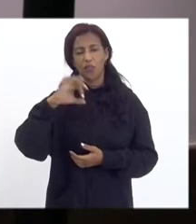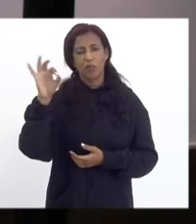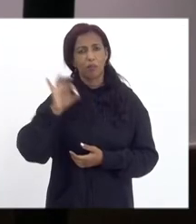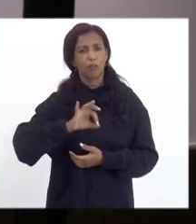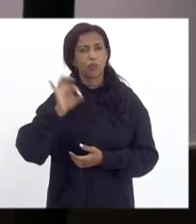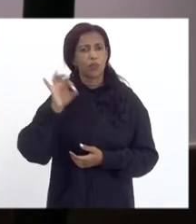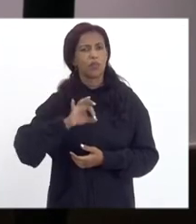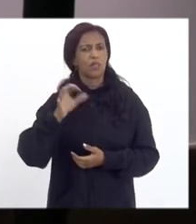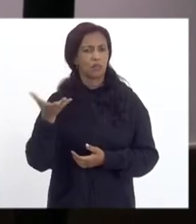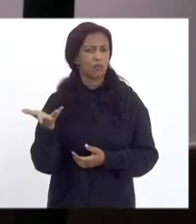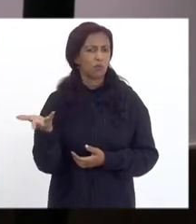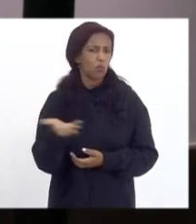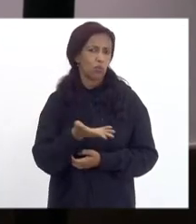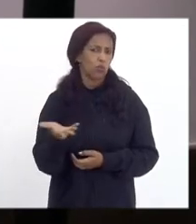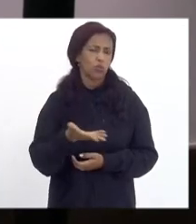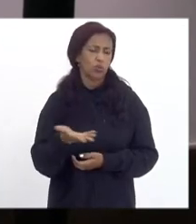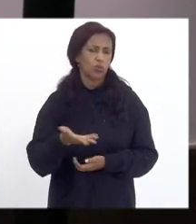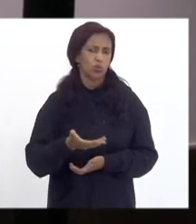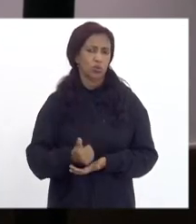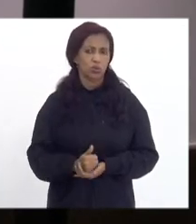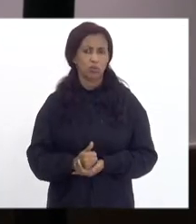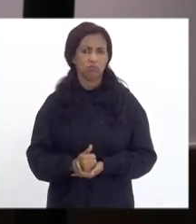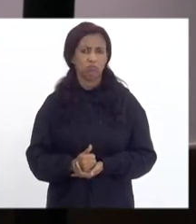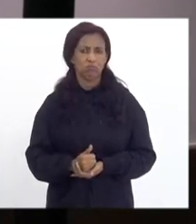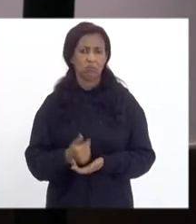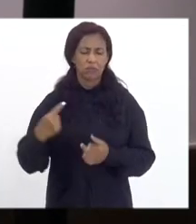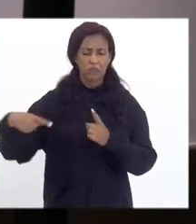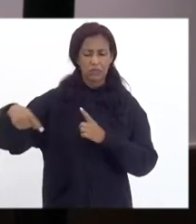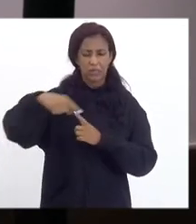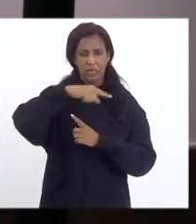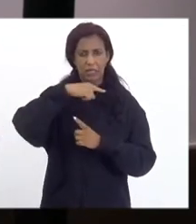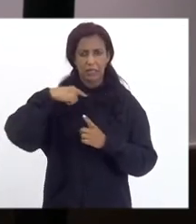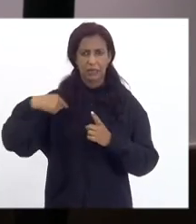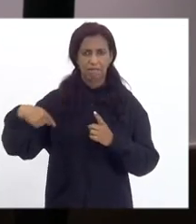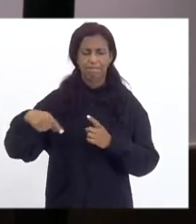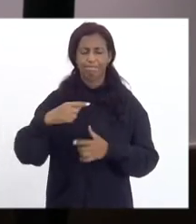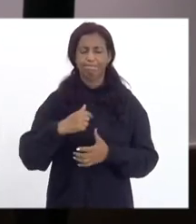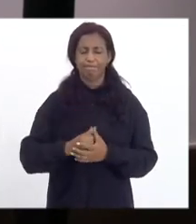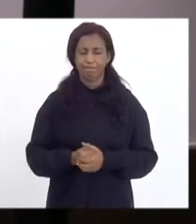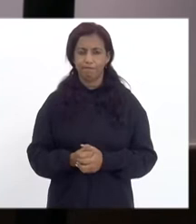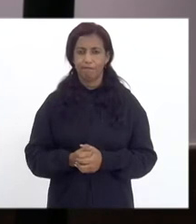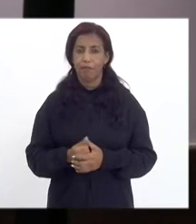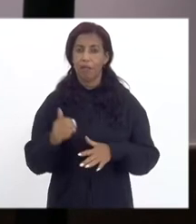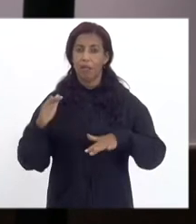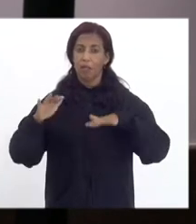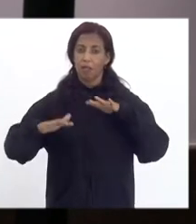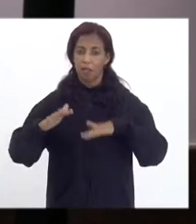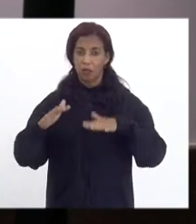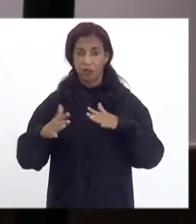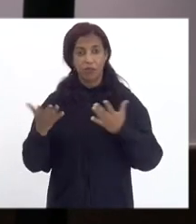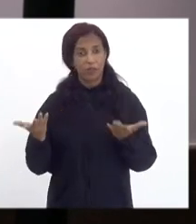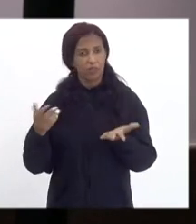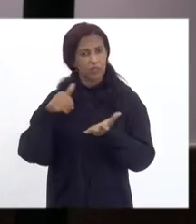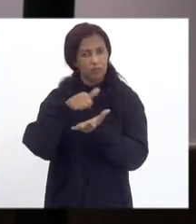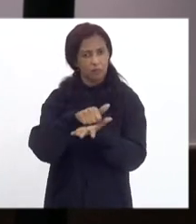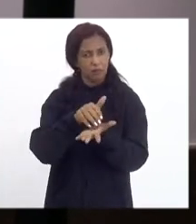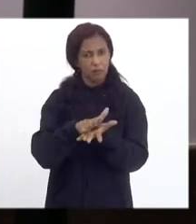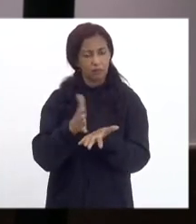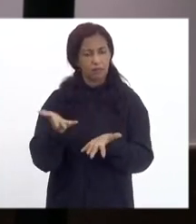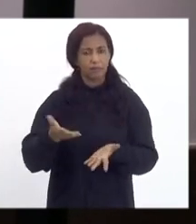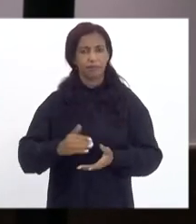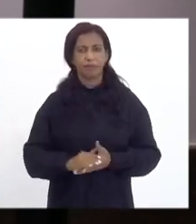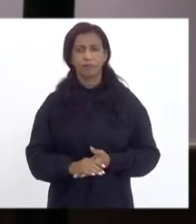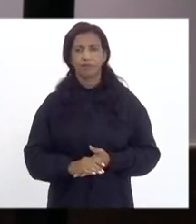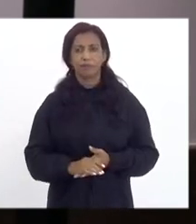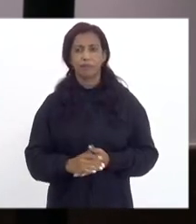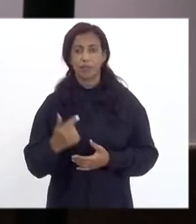população possivelmente cercada, entendeu? Então, talvez seja esse efeito, e